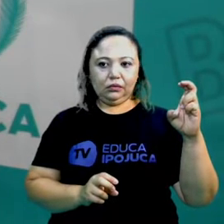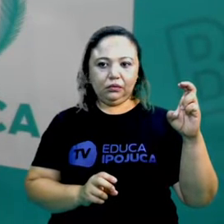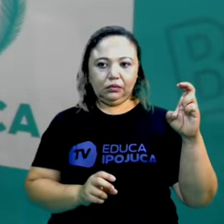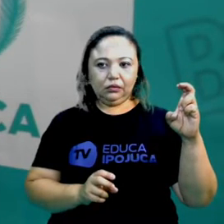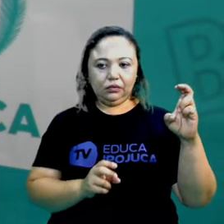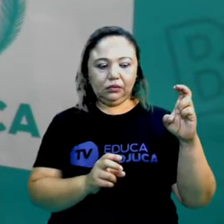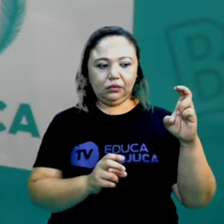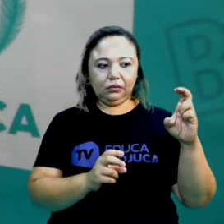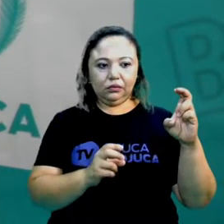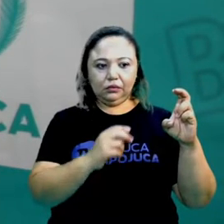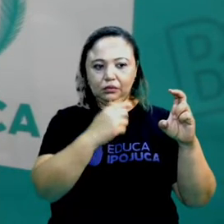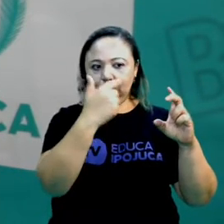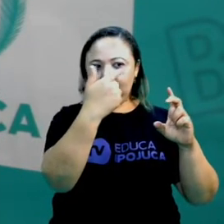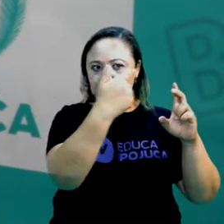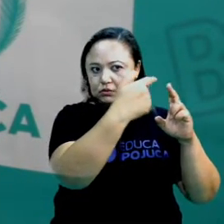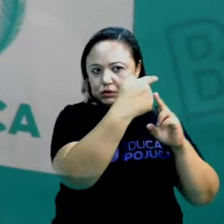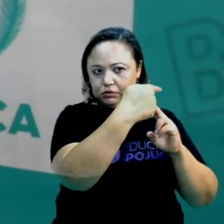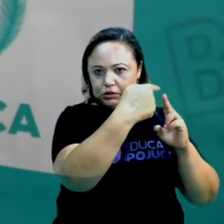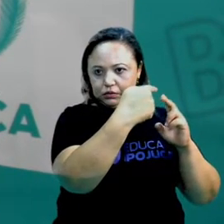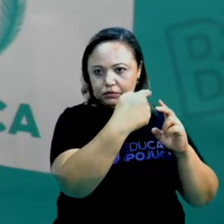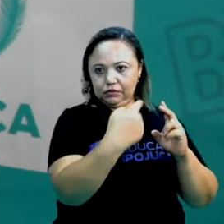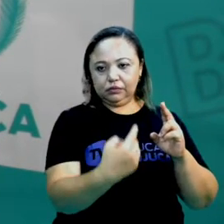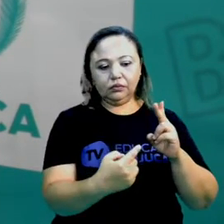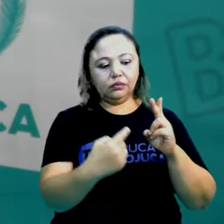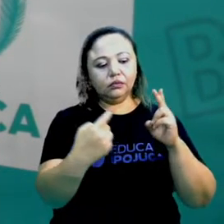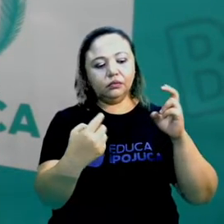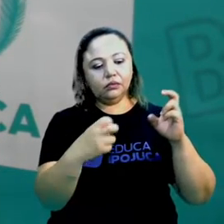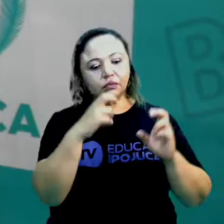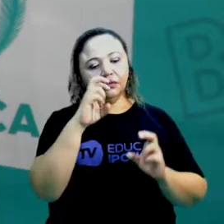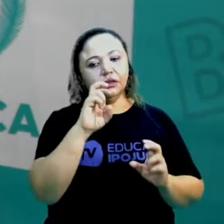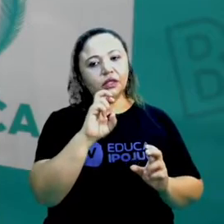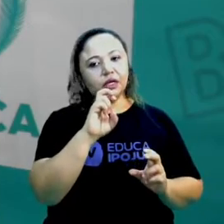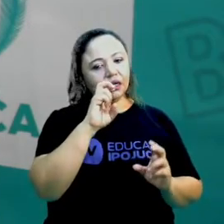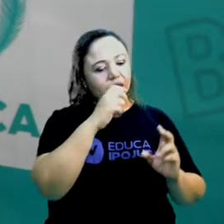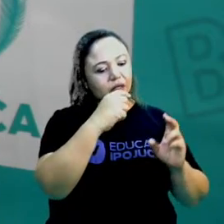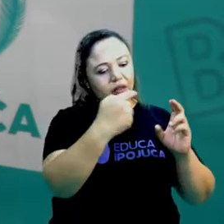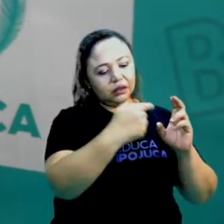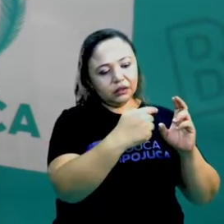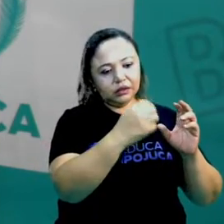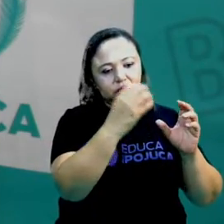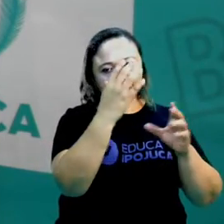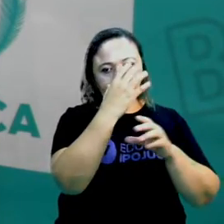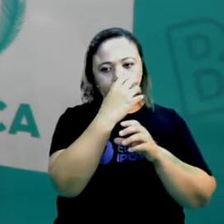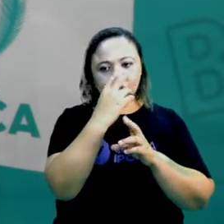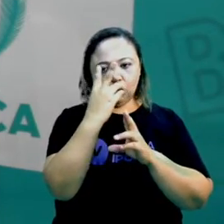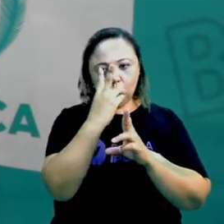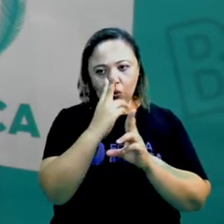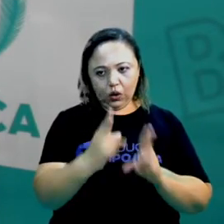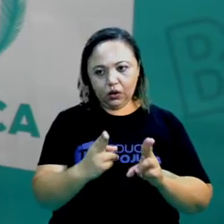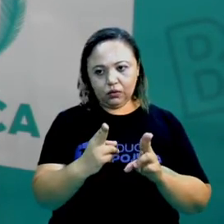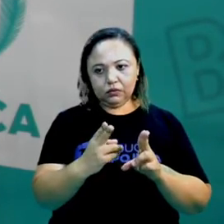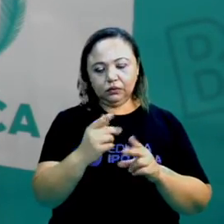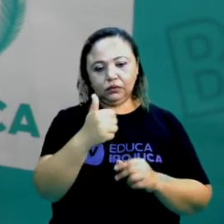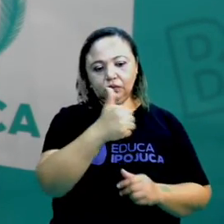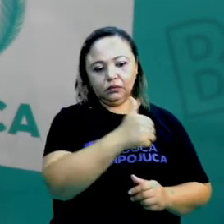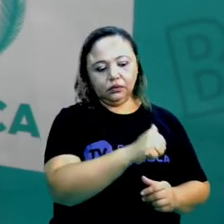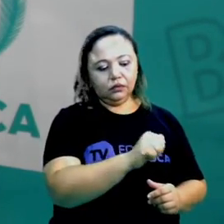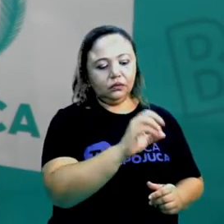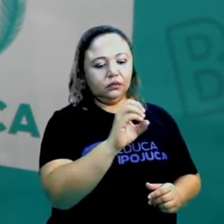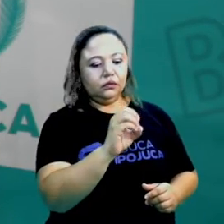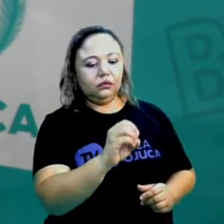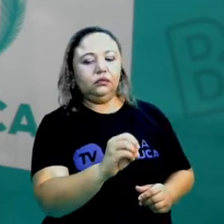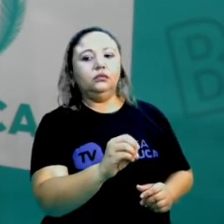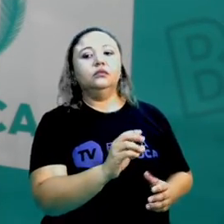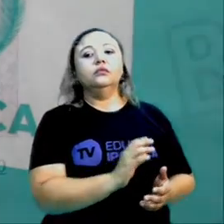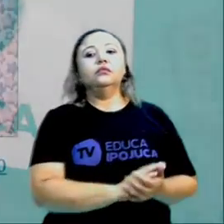5, que é a segunda parcela. 5 com mais 5, igual a 10. Então, cada parcelinha